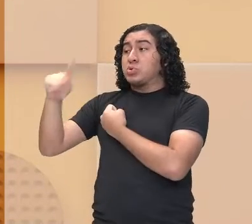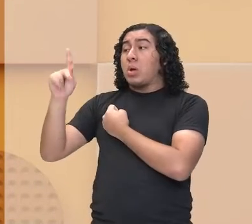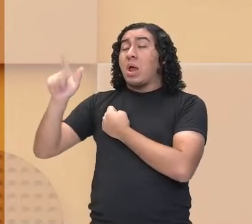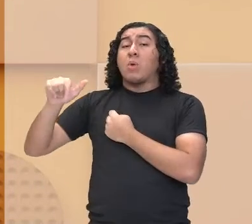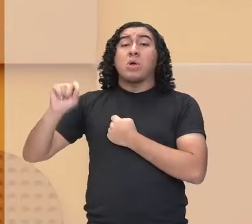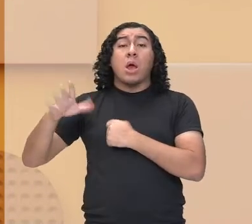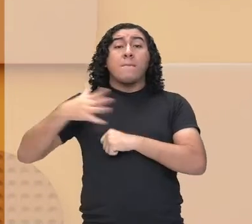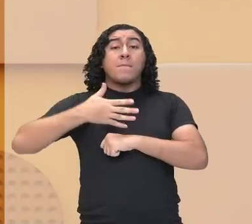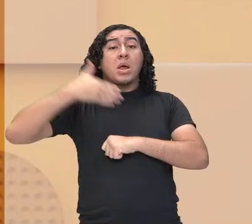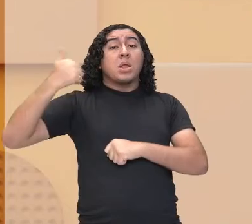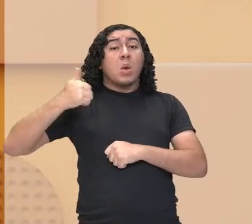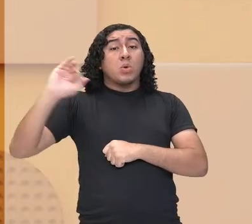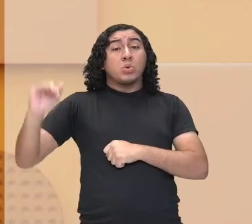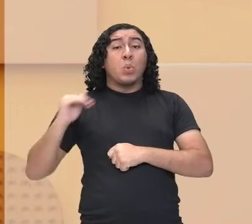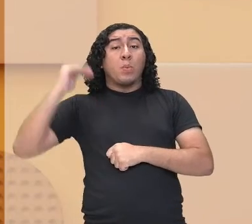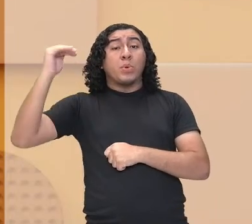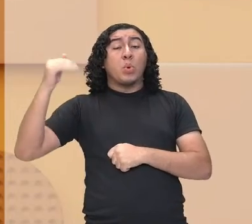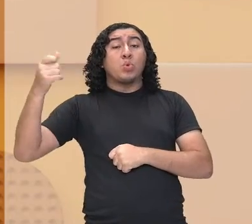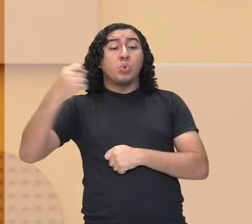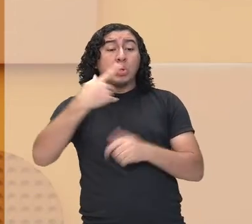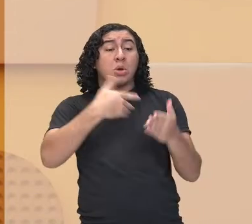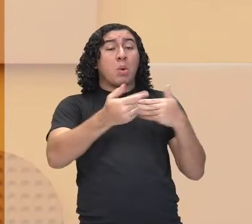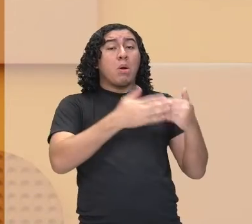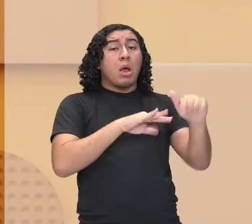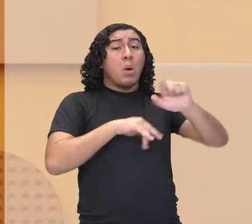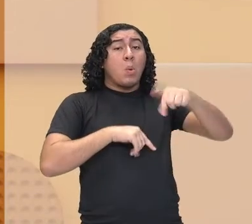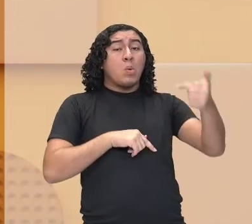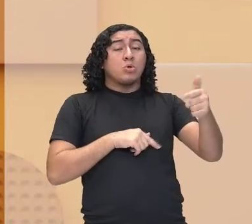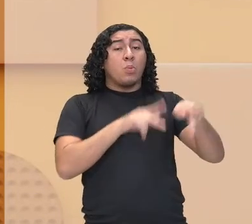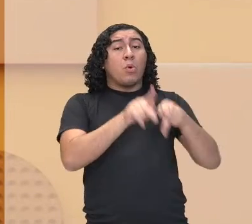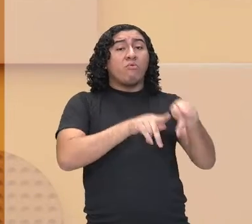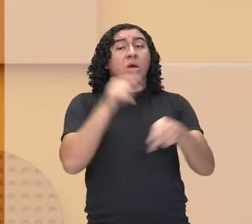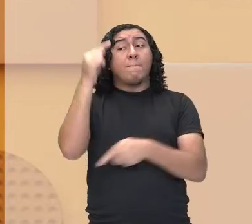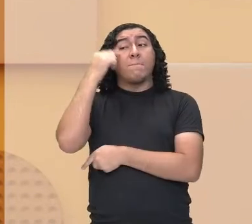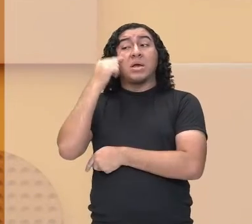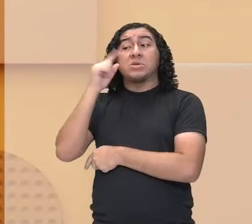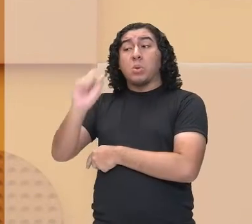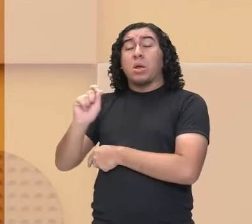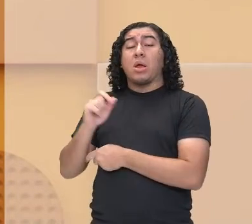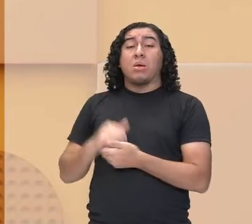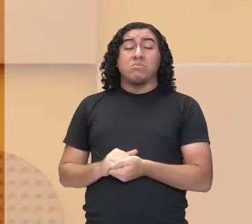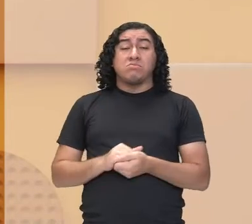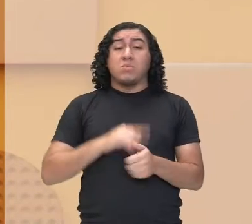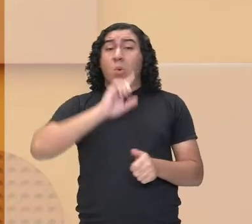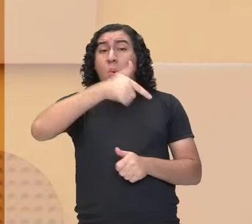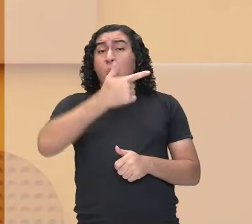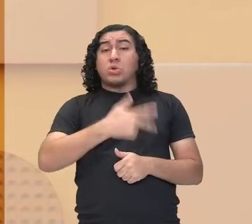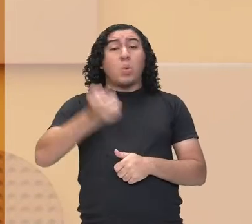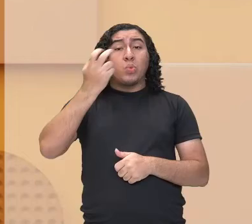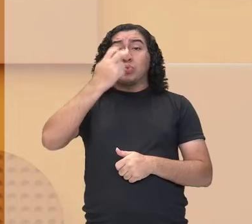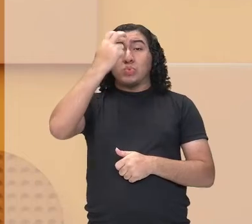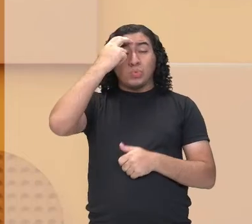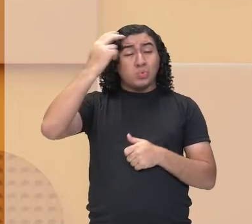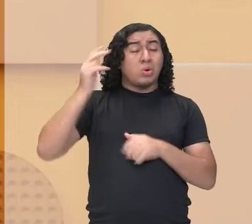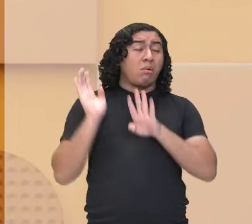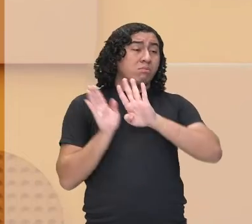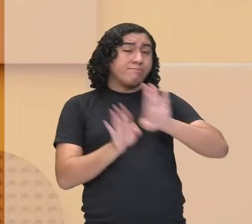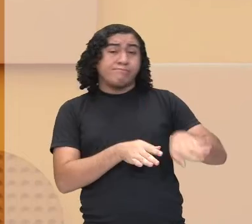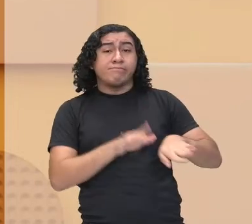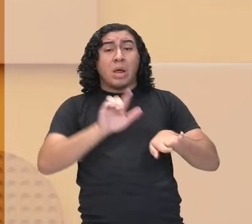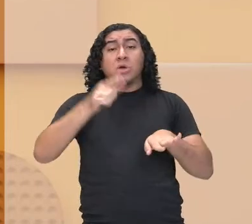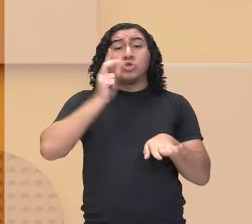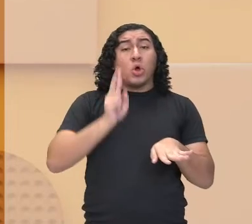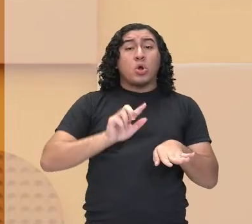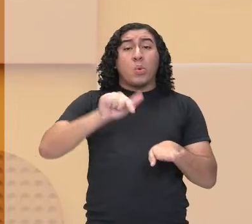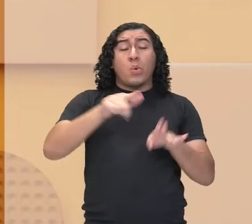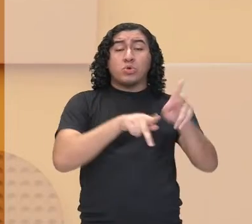é melhor, ela é superior a outras. Então, ela ignora a existência de outras culturas, ela ignora a história de